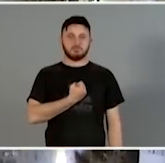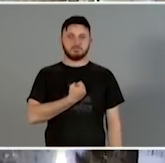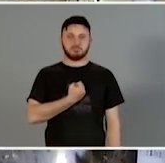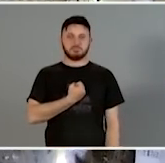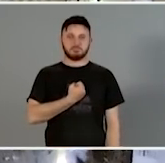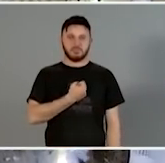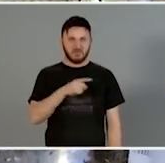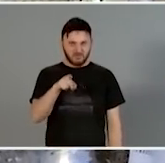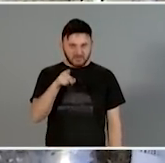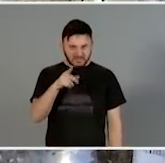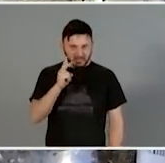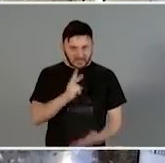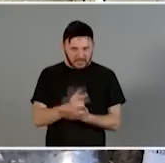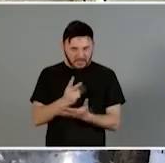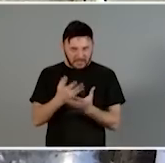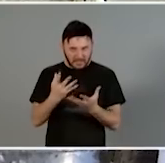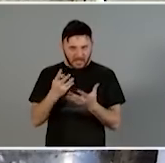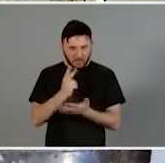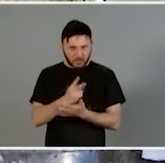Você levaria?